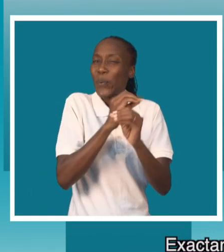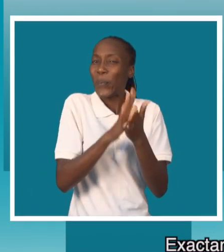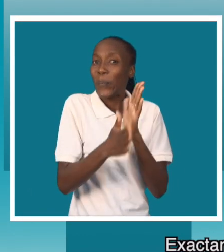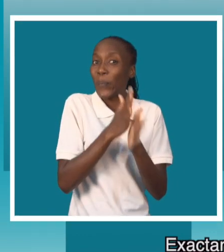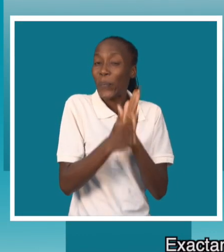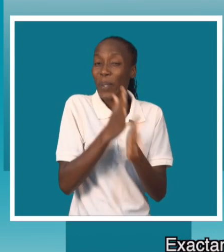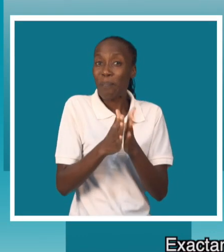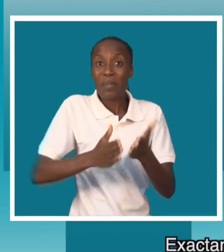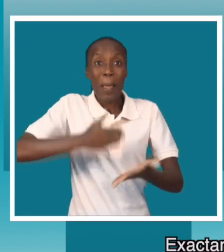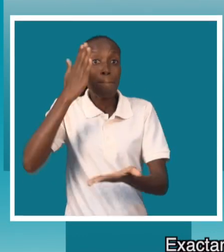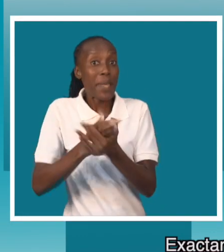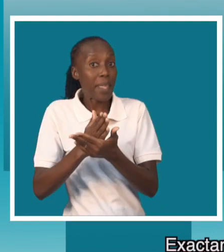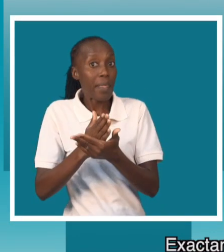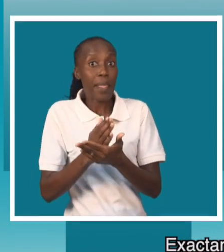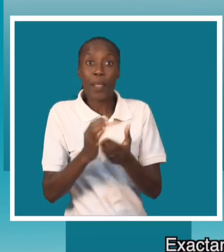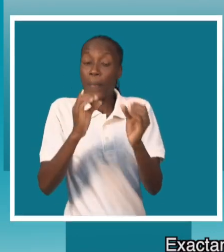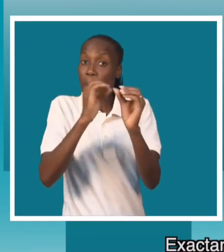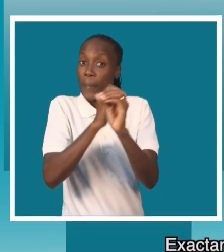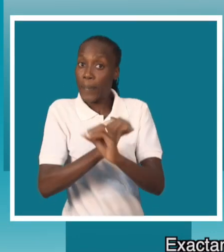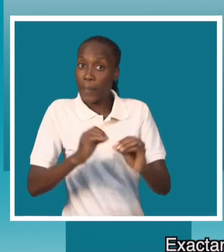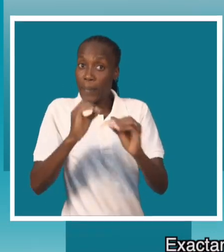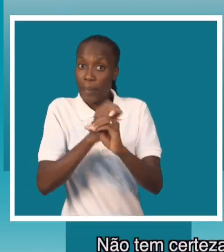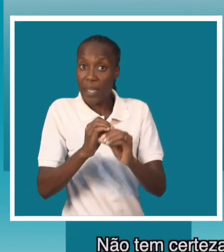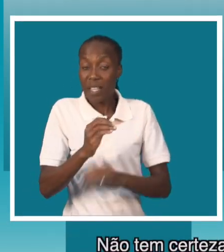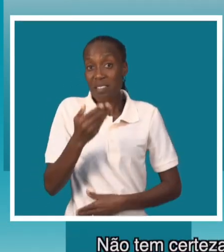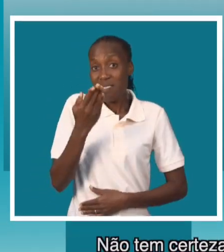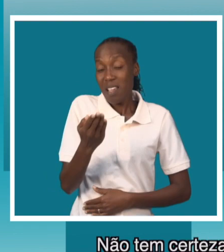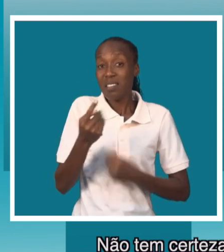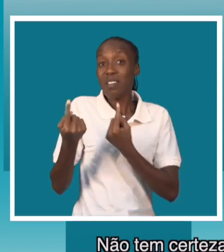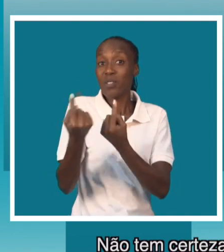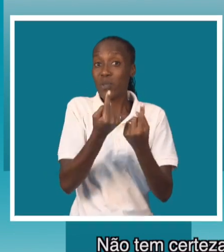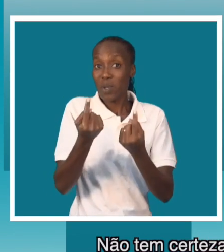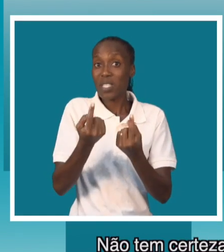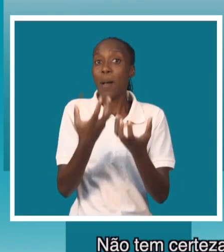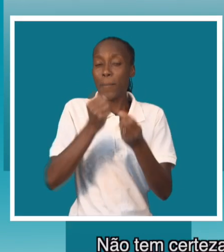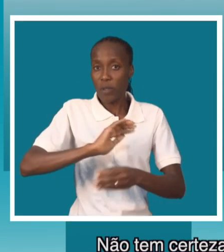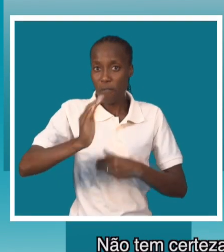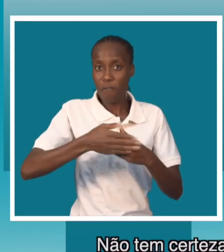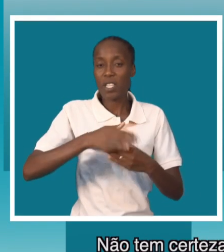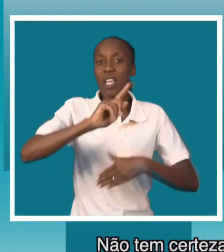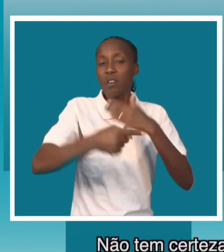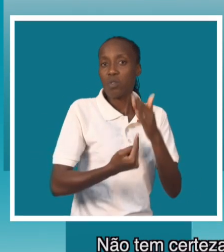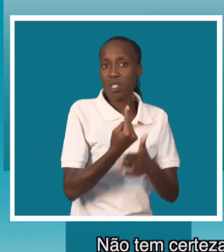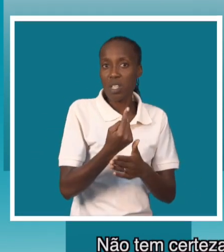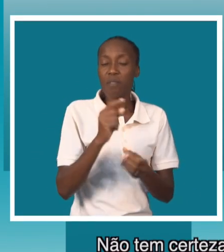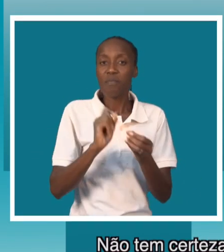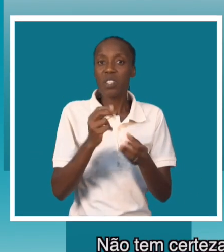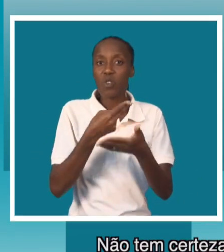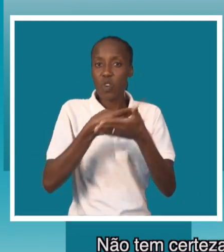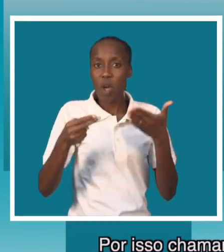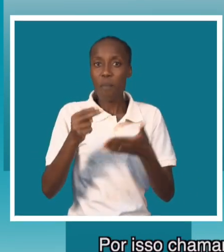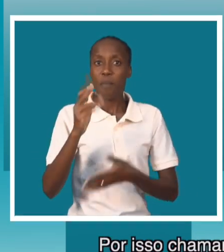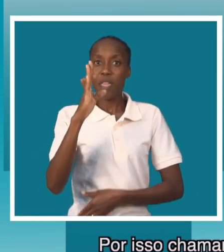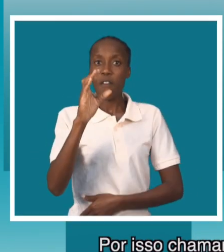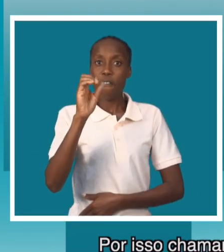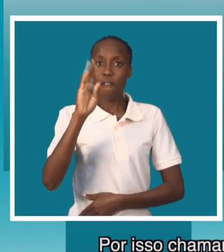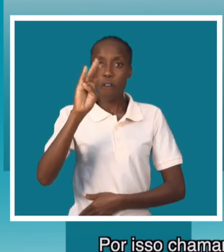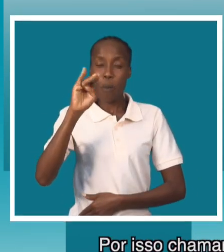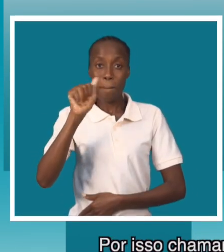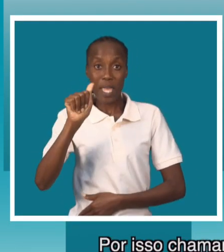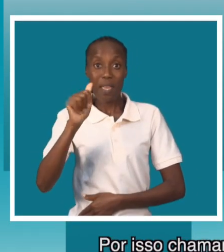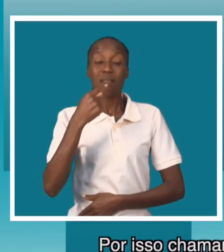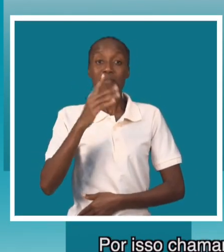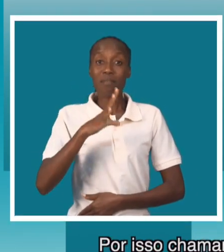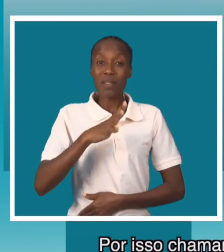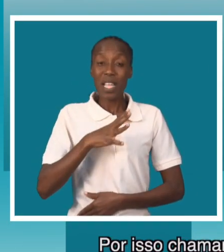de um pressuposto quase que não existente. Não tem certeza absoluta de que esta situação vai acontecer. Então,